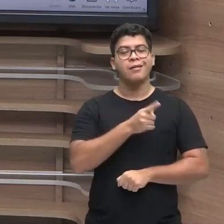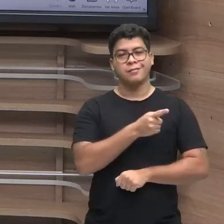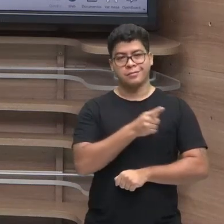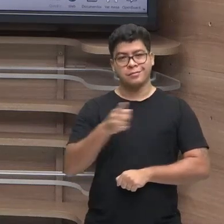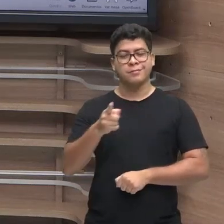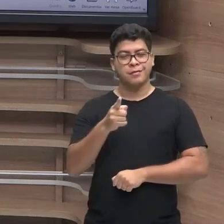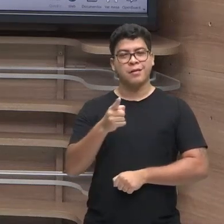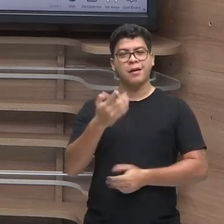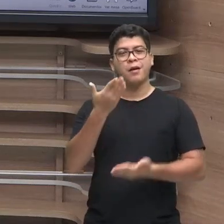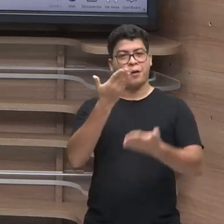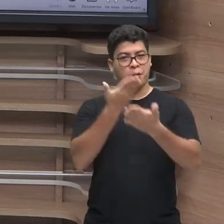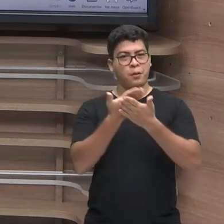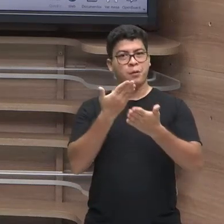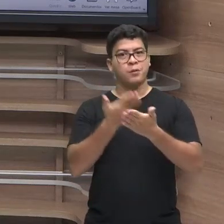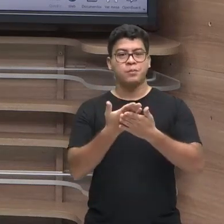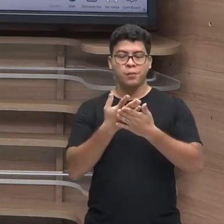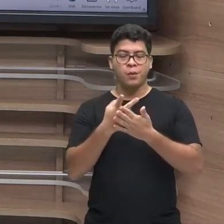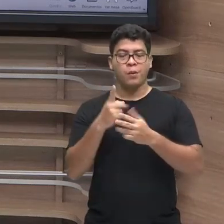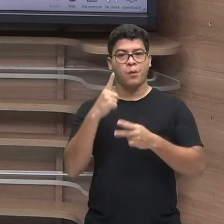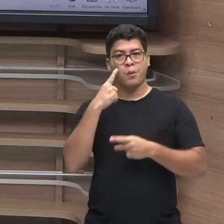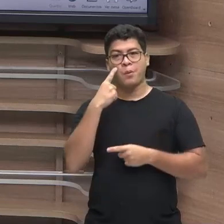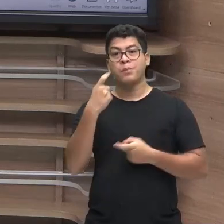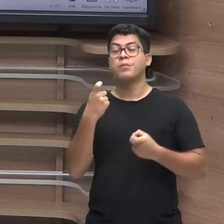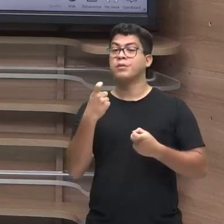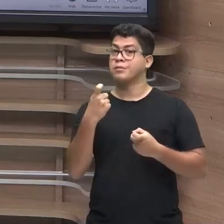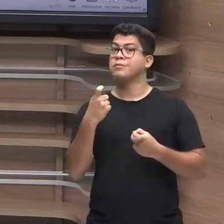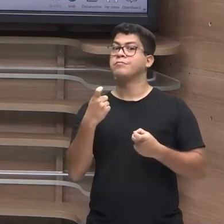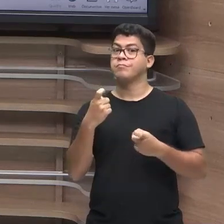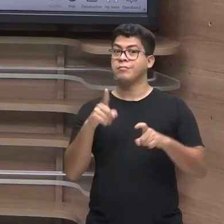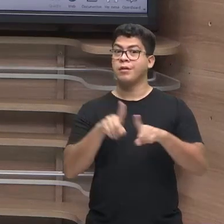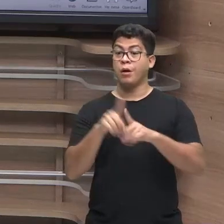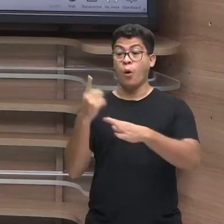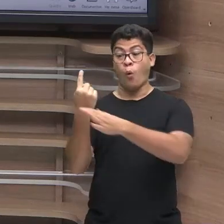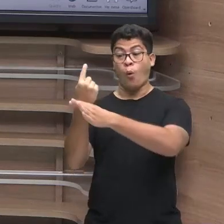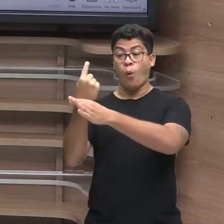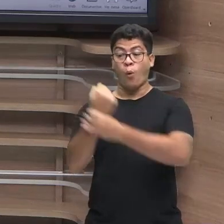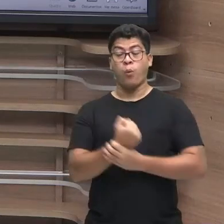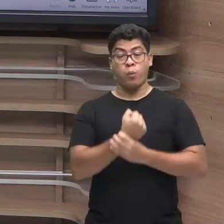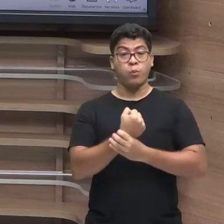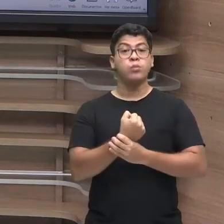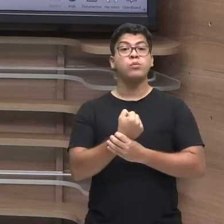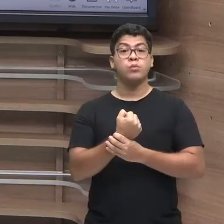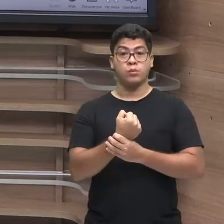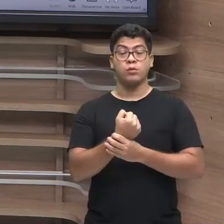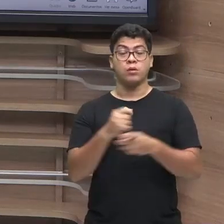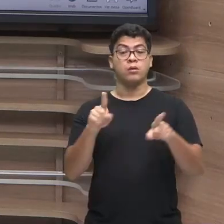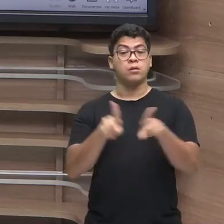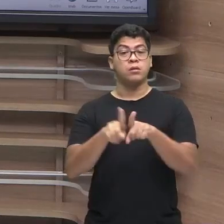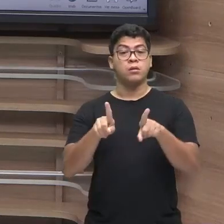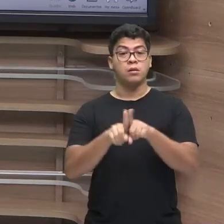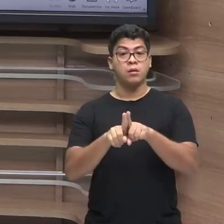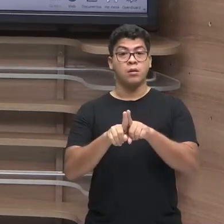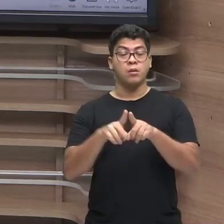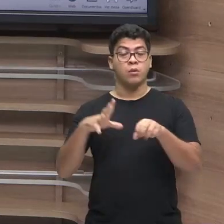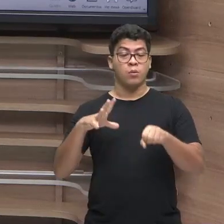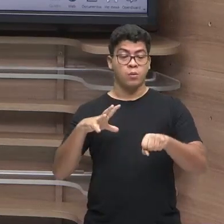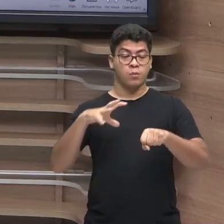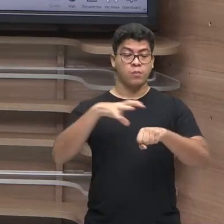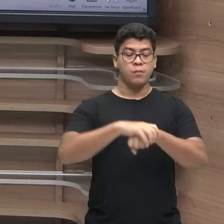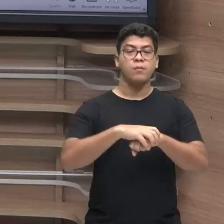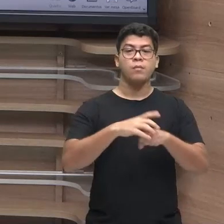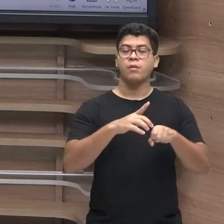não é mesmo, um assunto bem interessante, falamos do absolutismo, não é mesmo? E também do